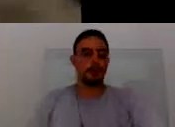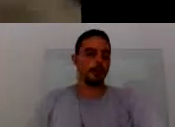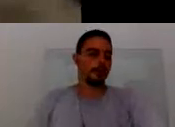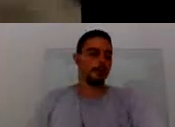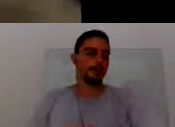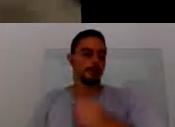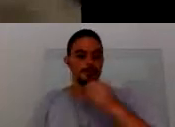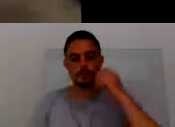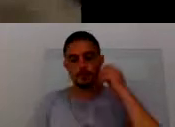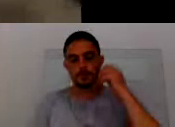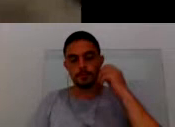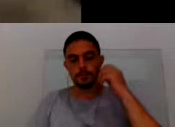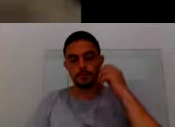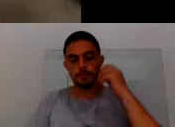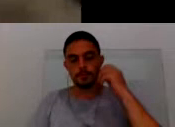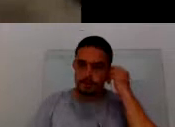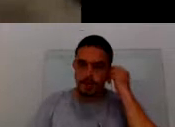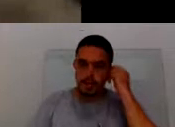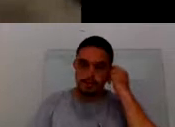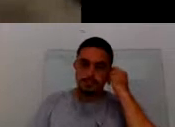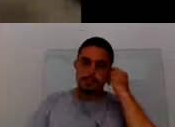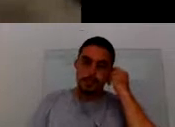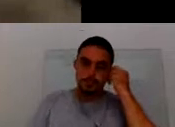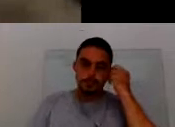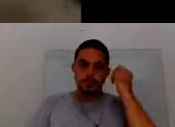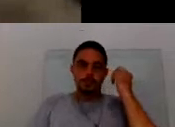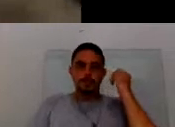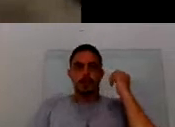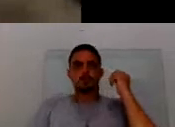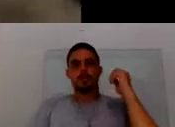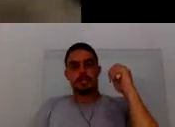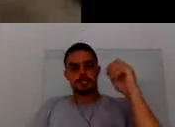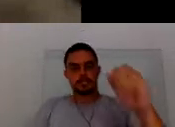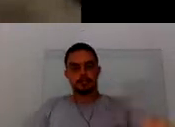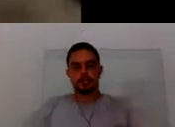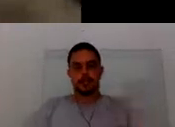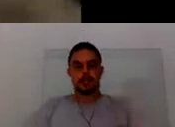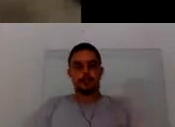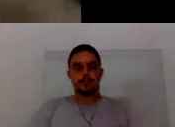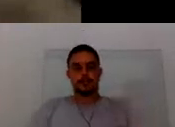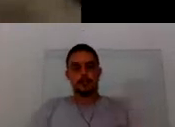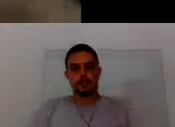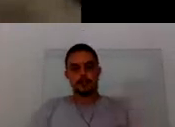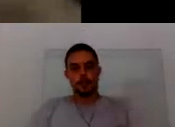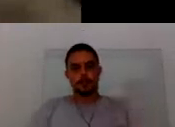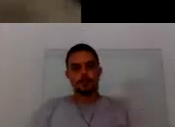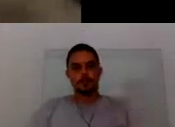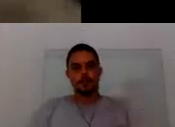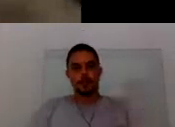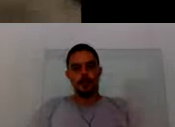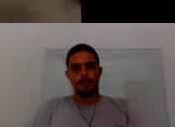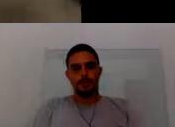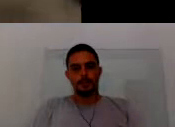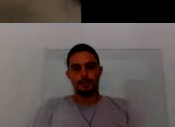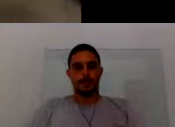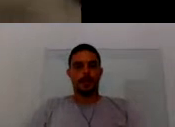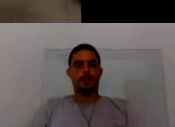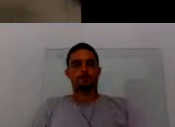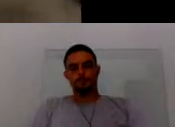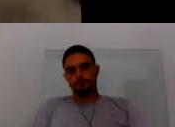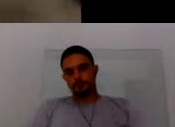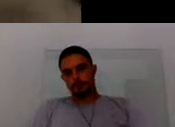longo do tempo aí, ao longo de algumas culturas e alguns locais, em função de má utilização, tá? Então é extremamente importante entender